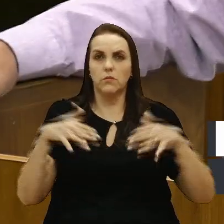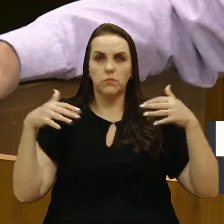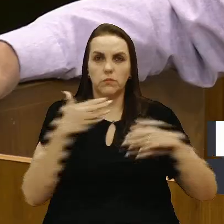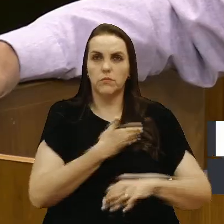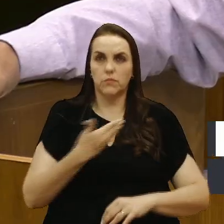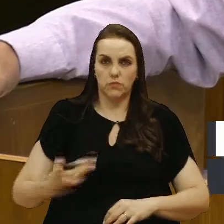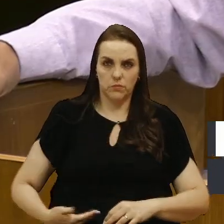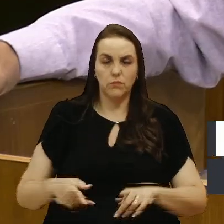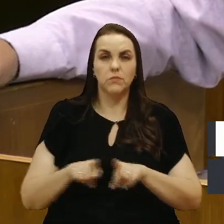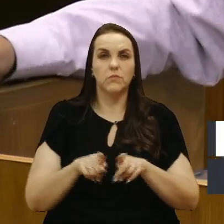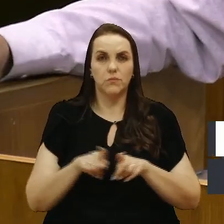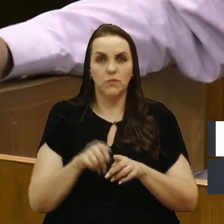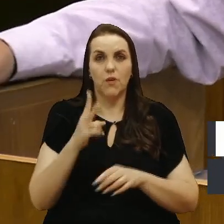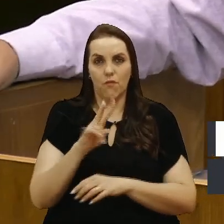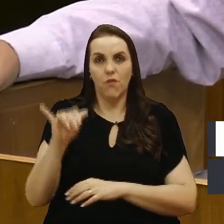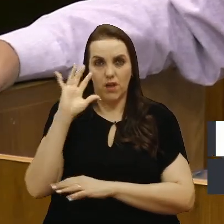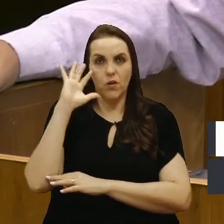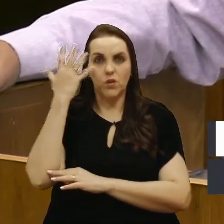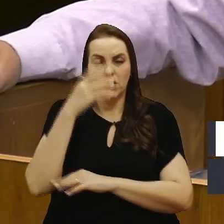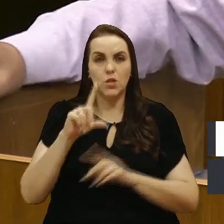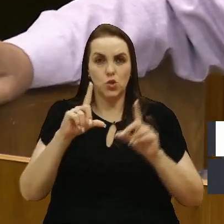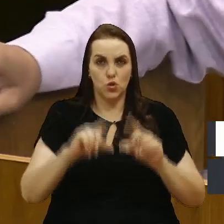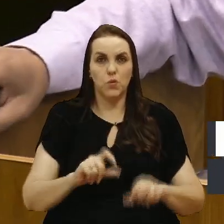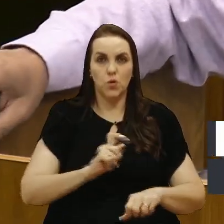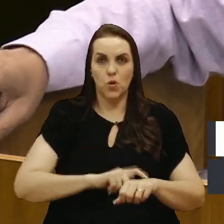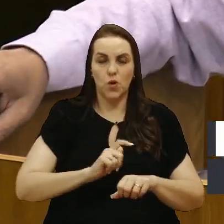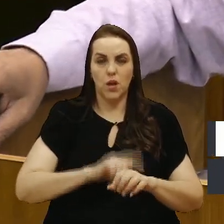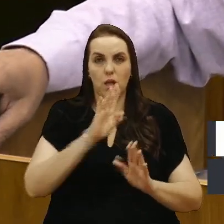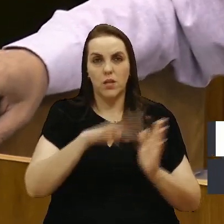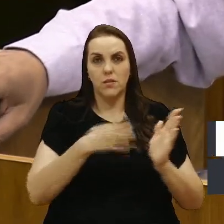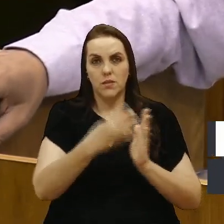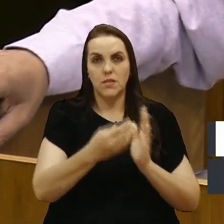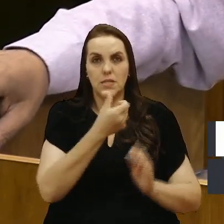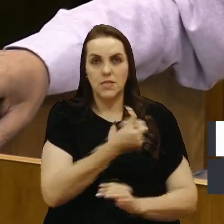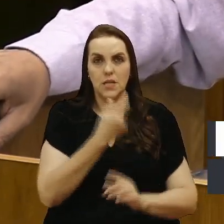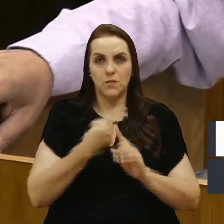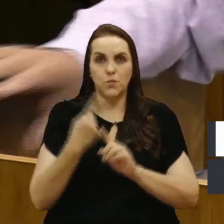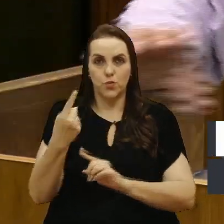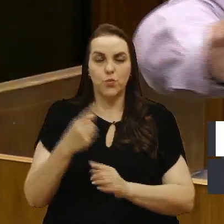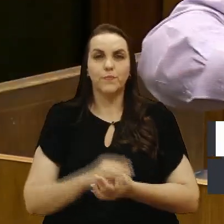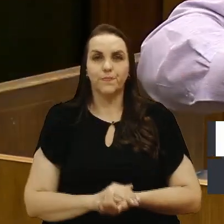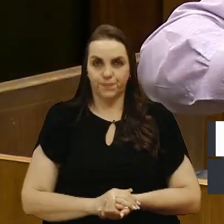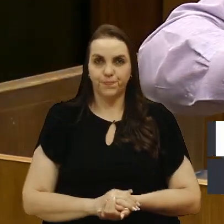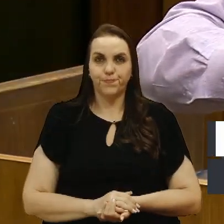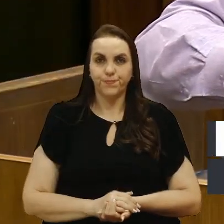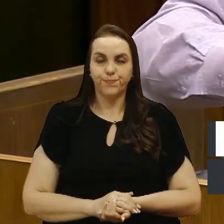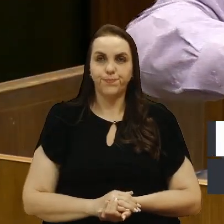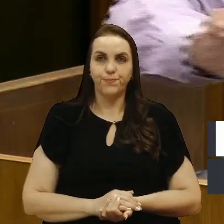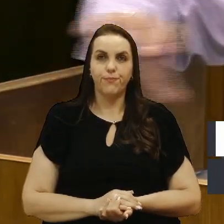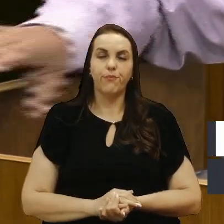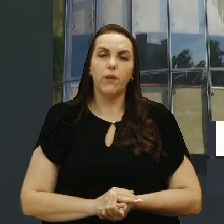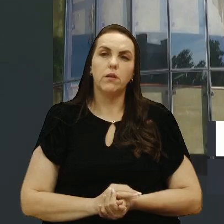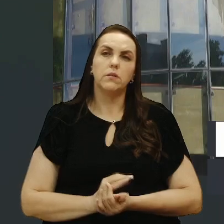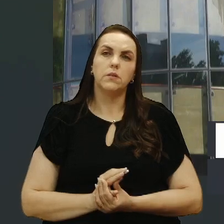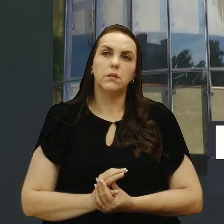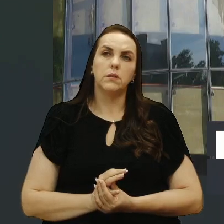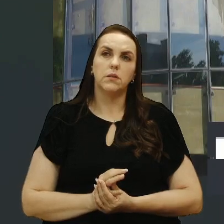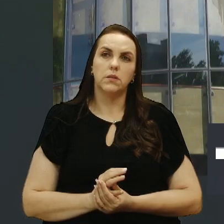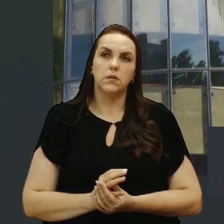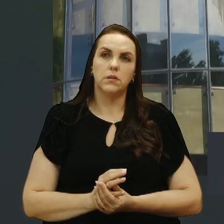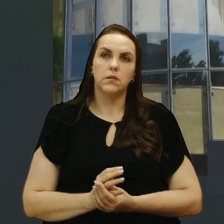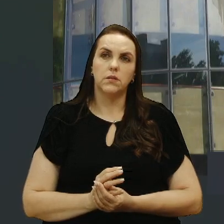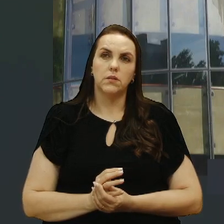pela redução de jornada de trabalho e pelo fim da escala 6x1. Por gentileza. Olha só, essa é uma pauta